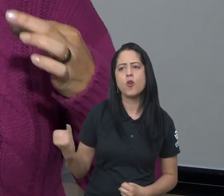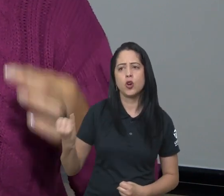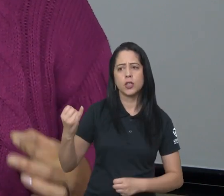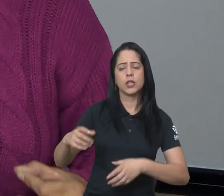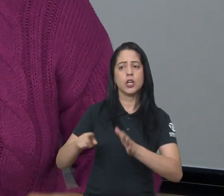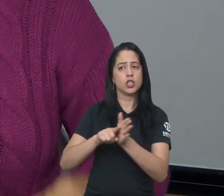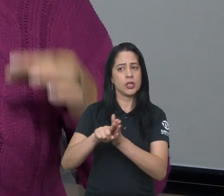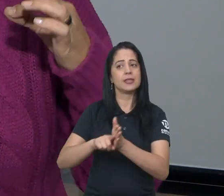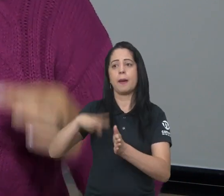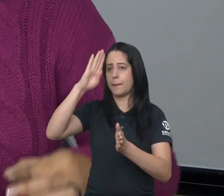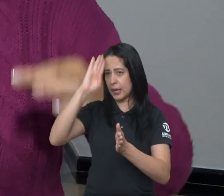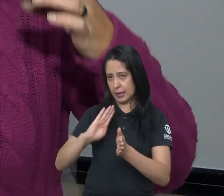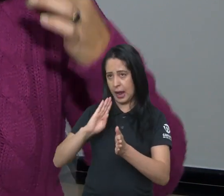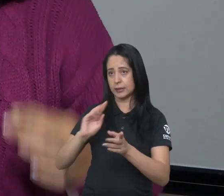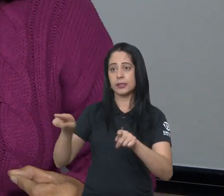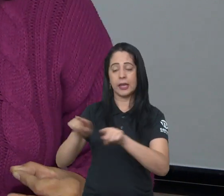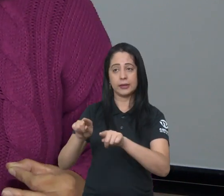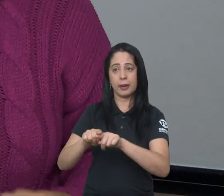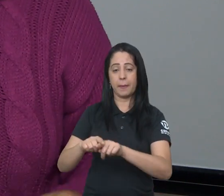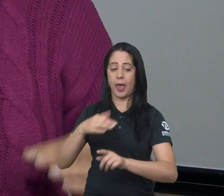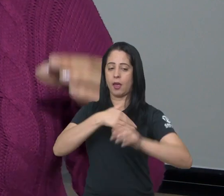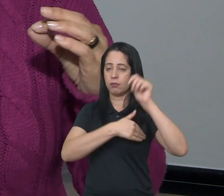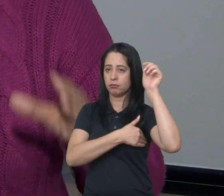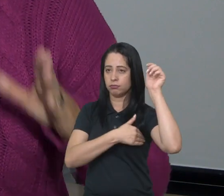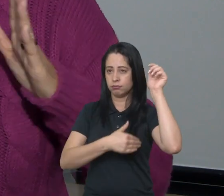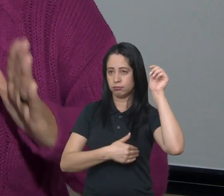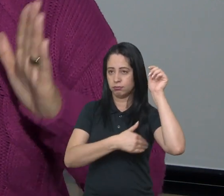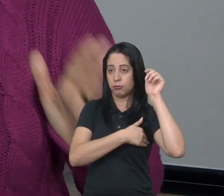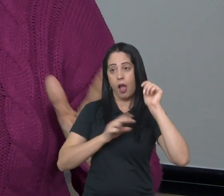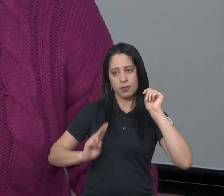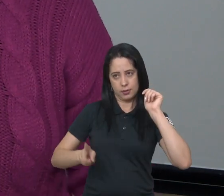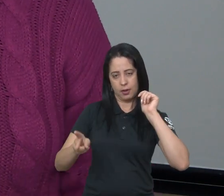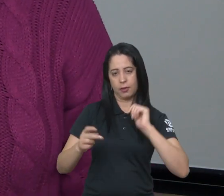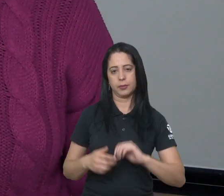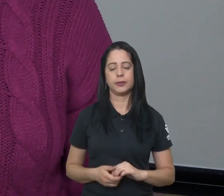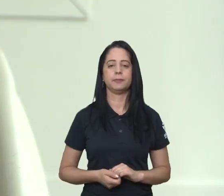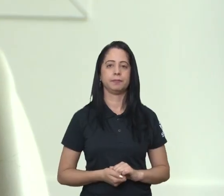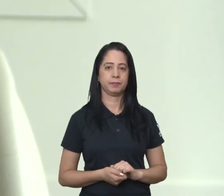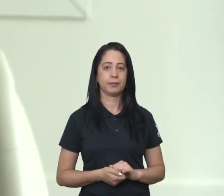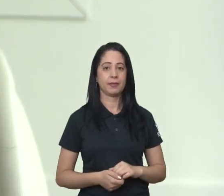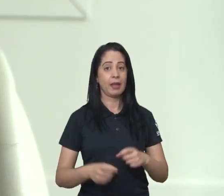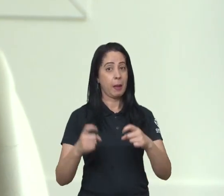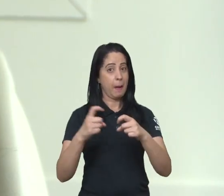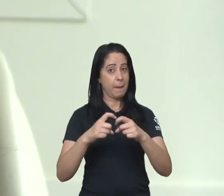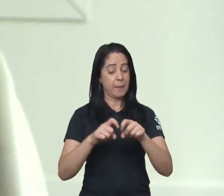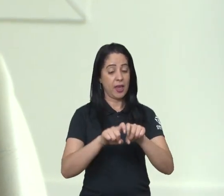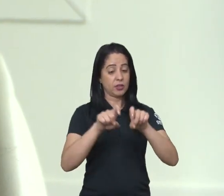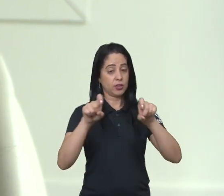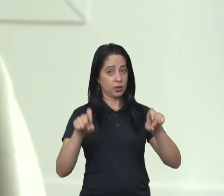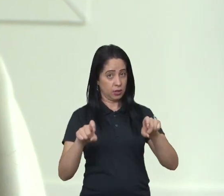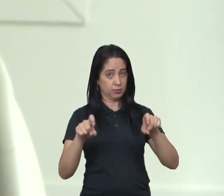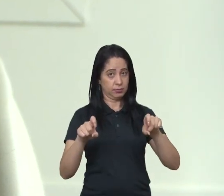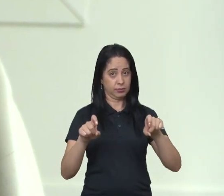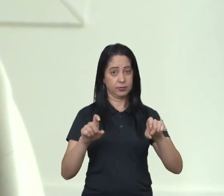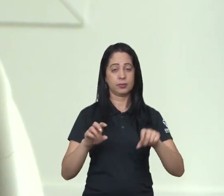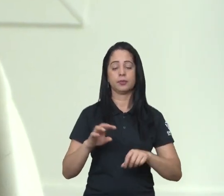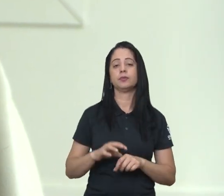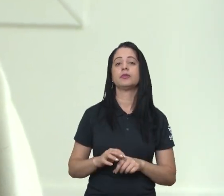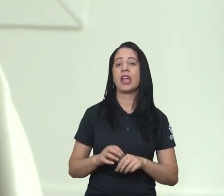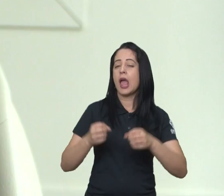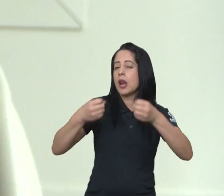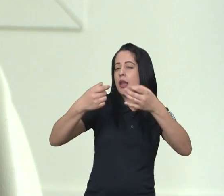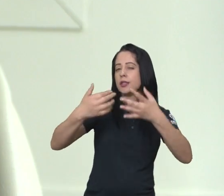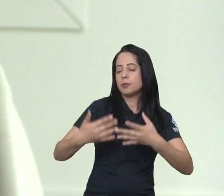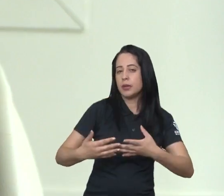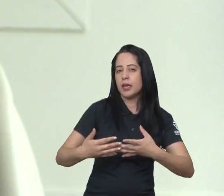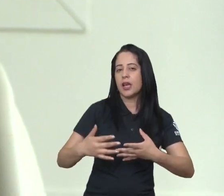exame gratuito, mas também o autoexame é preciso que a mulher faça sempre. E a ginecologista Tatiane Fernandes relembra